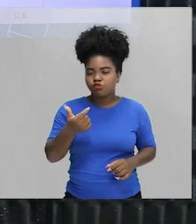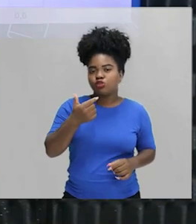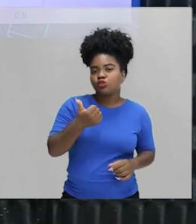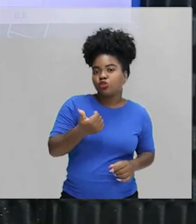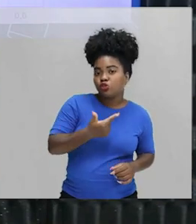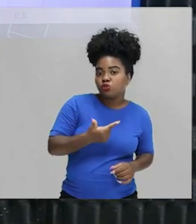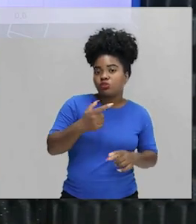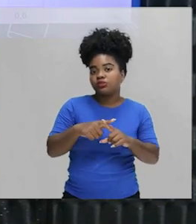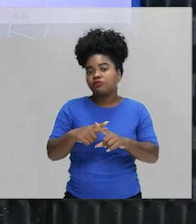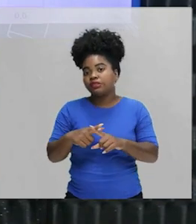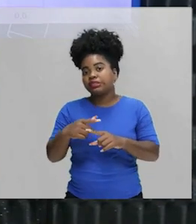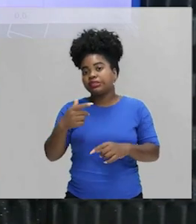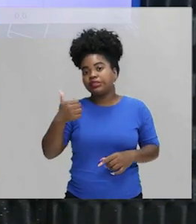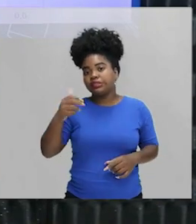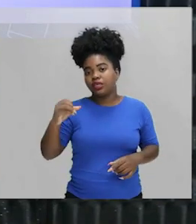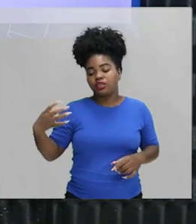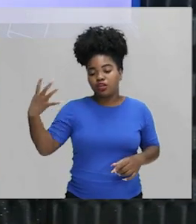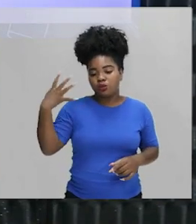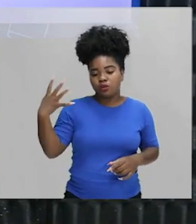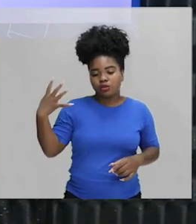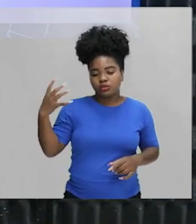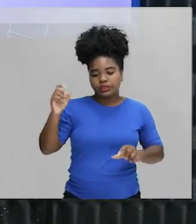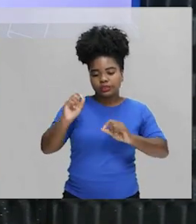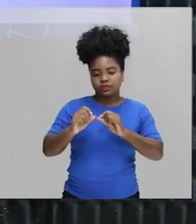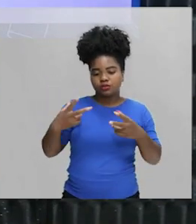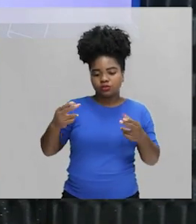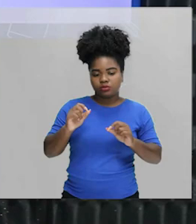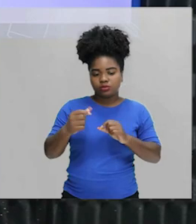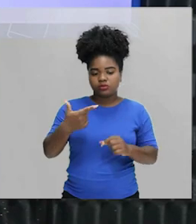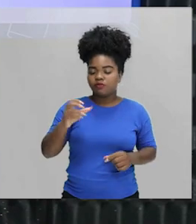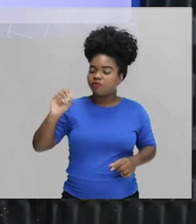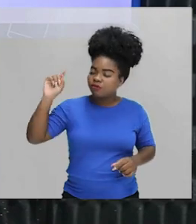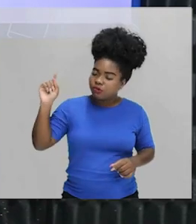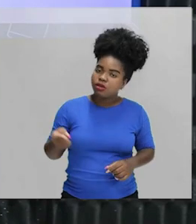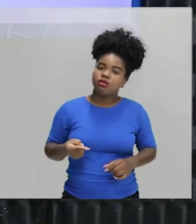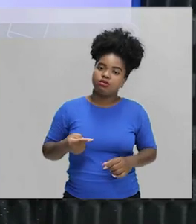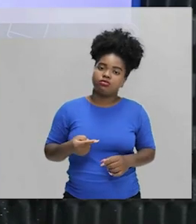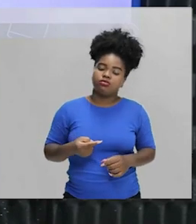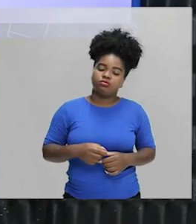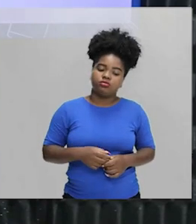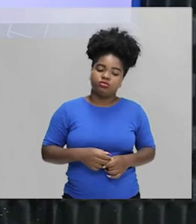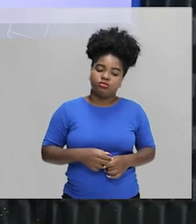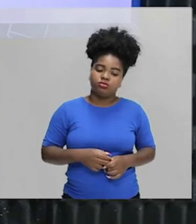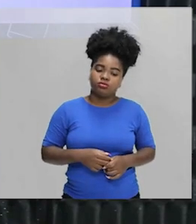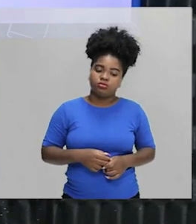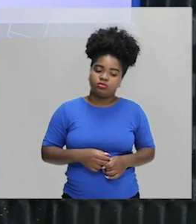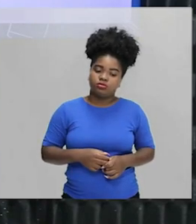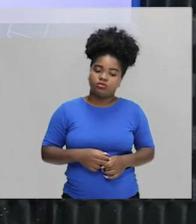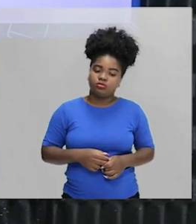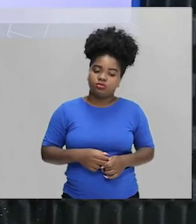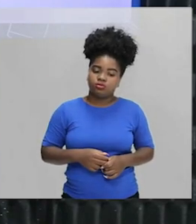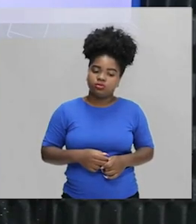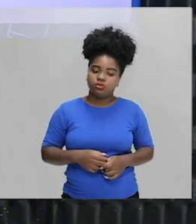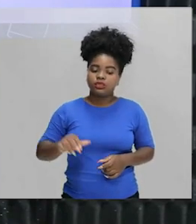qu 2 x 10 à qu é o mesmo que 20.000 vezes ó 2 x 10 a